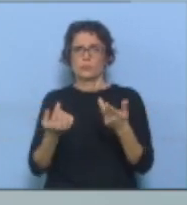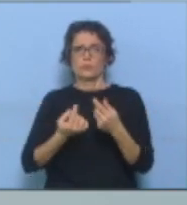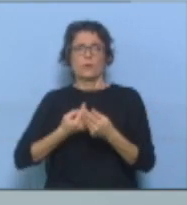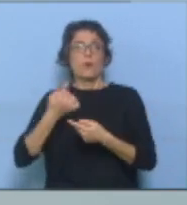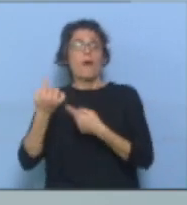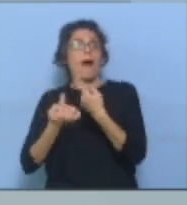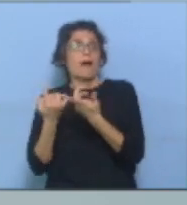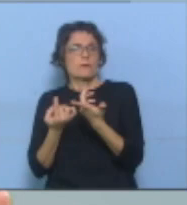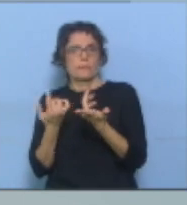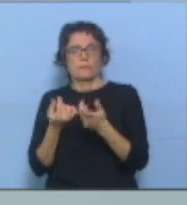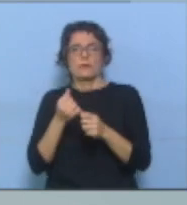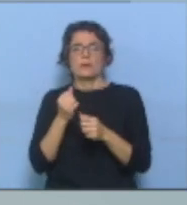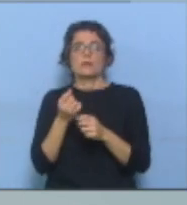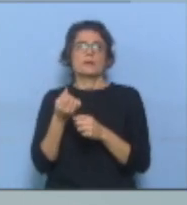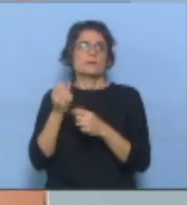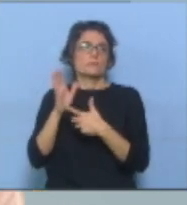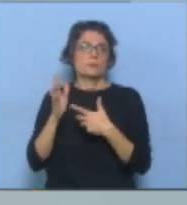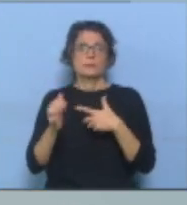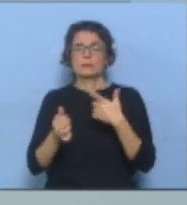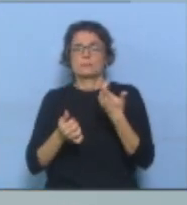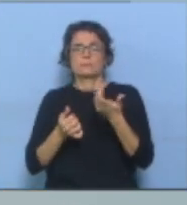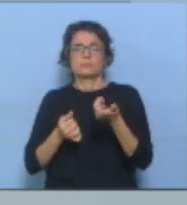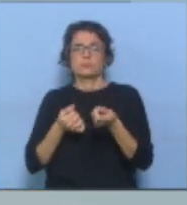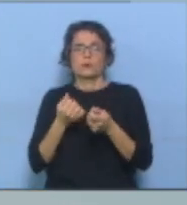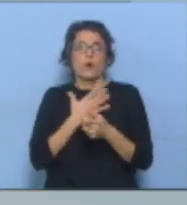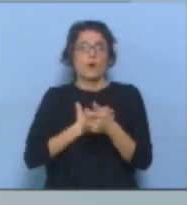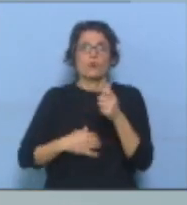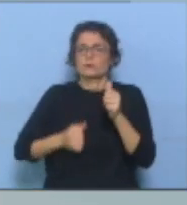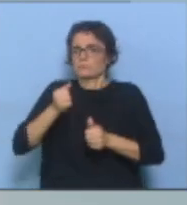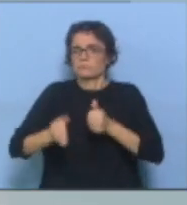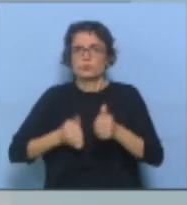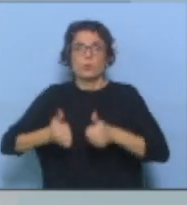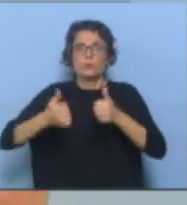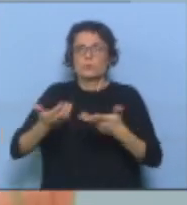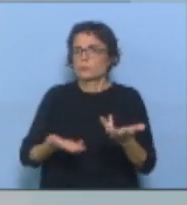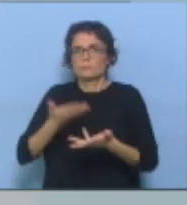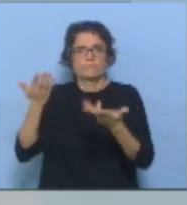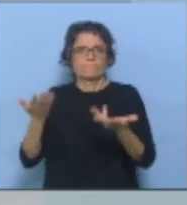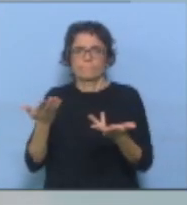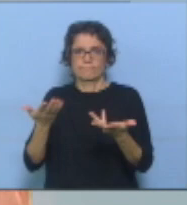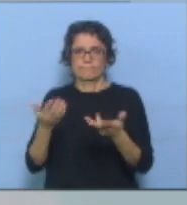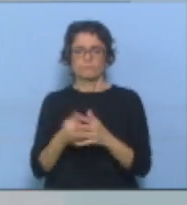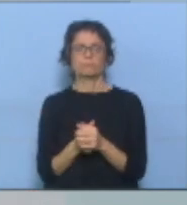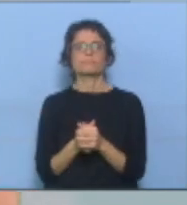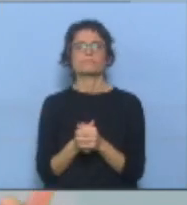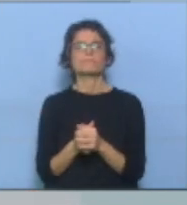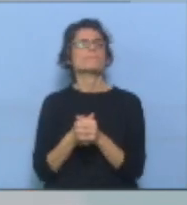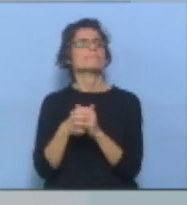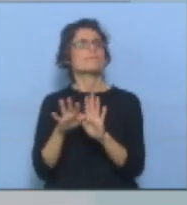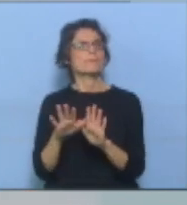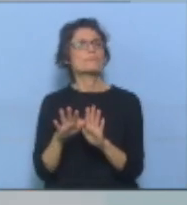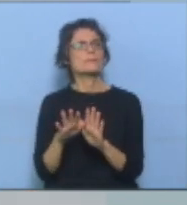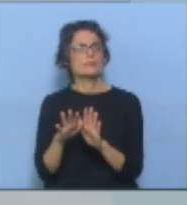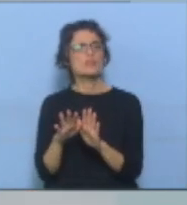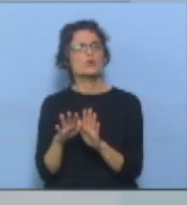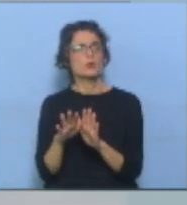nos inscrever numa maratona porque há aquele objetivo e vamos participar nisso com outras pessoas. E no mundo dos agnósticos